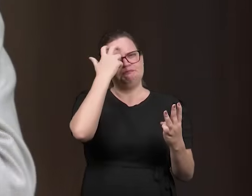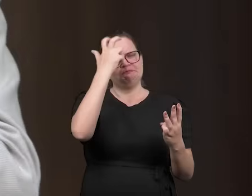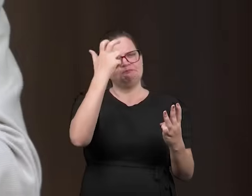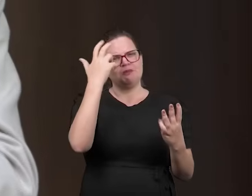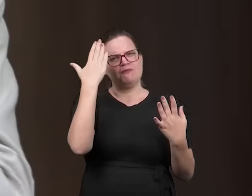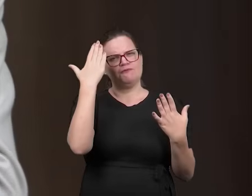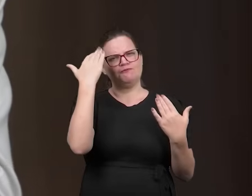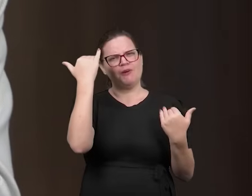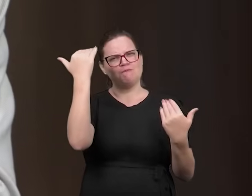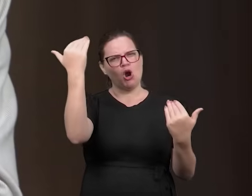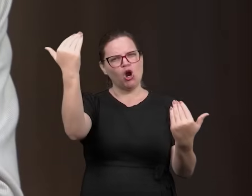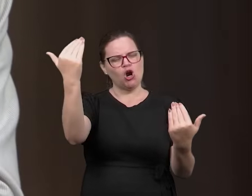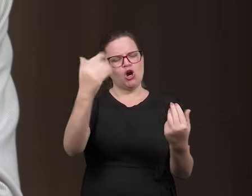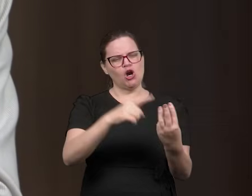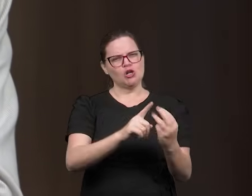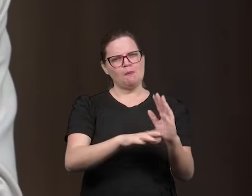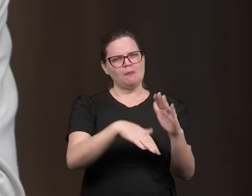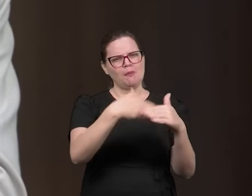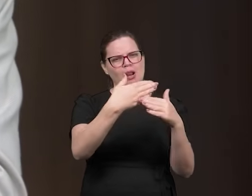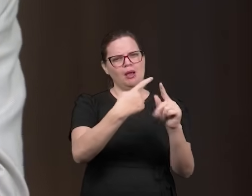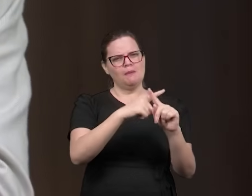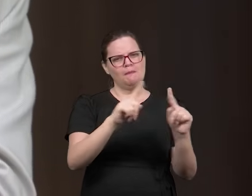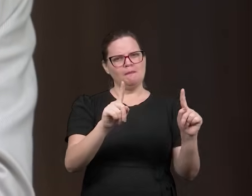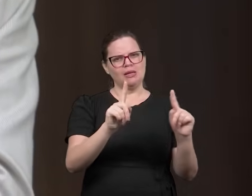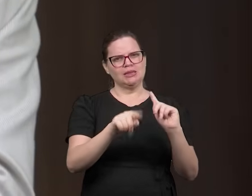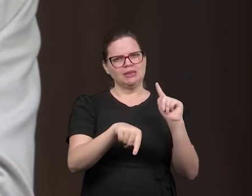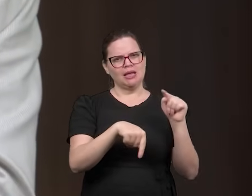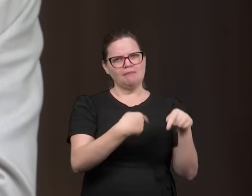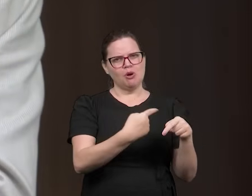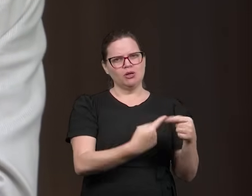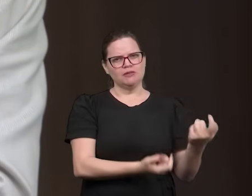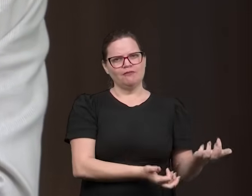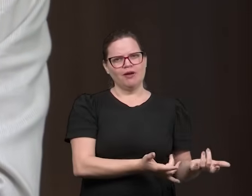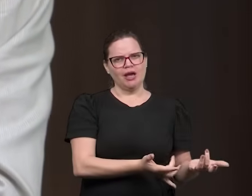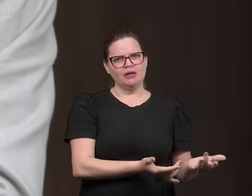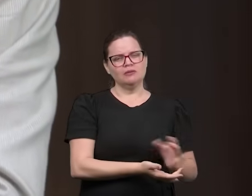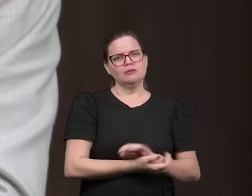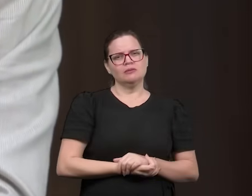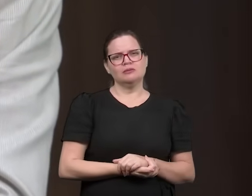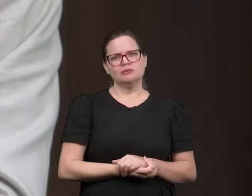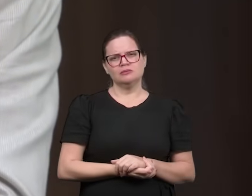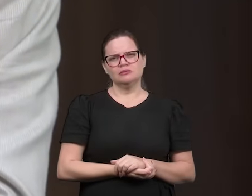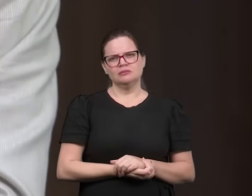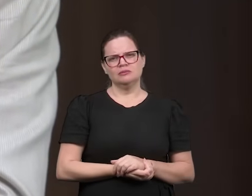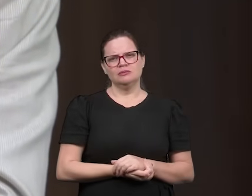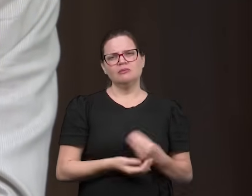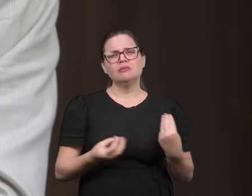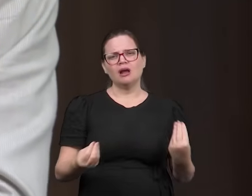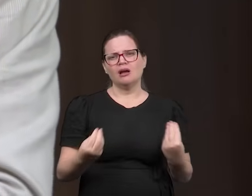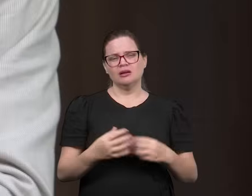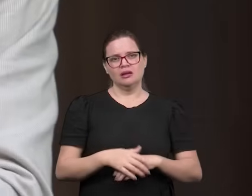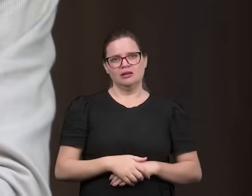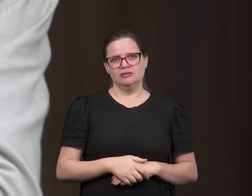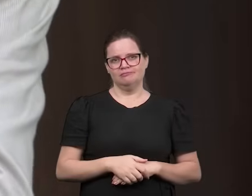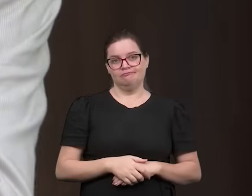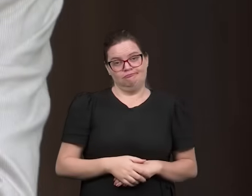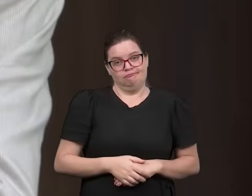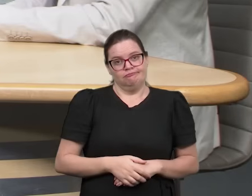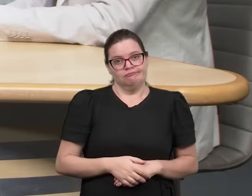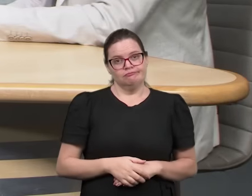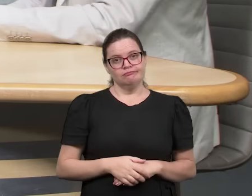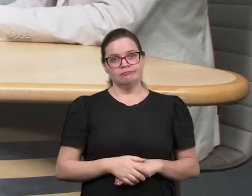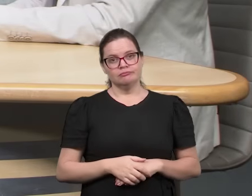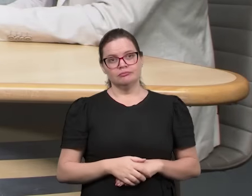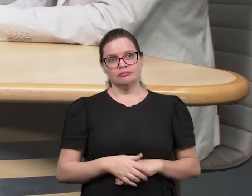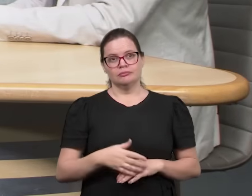tão prósperos, e eles não vão ter uma vida após dilúvio, não vão ter uma vida eterna após a morte, com o Senhor? O que vai fazer? É